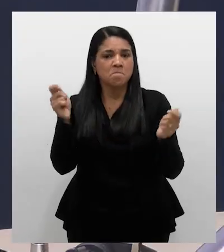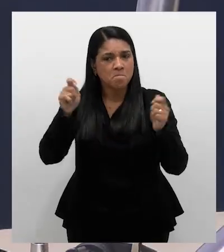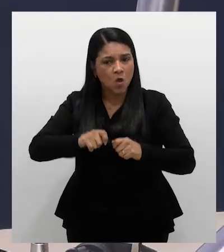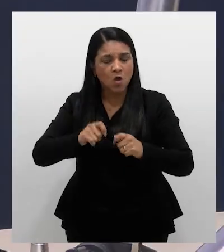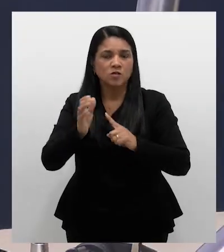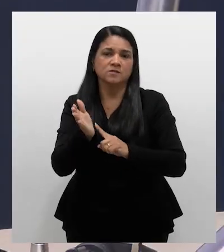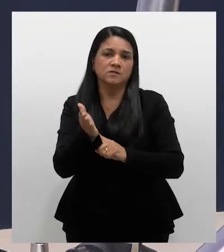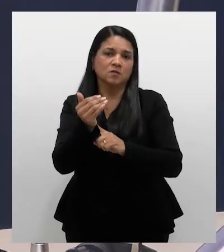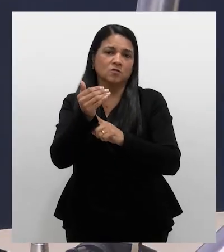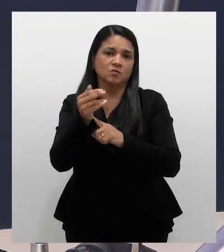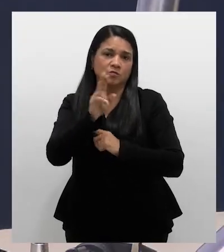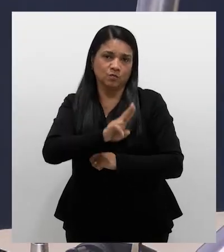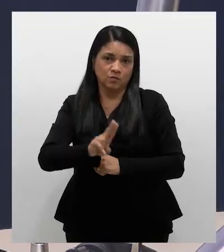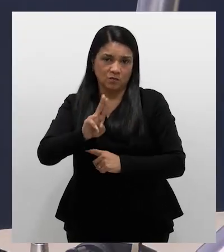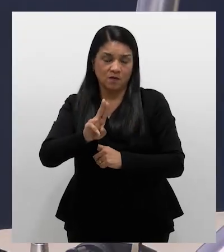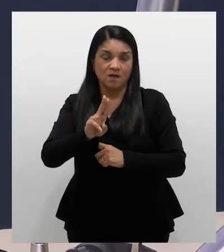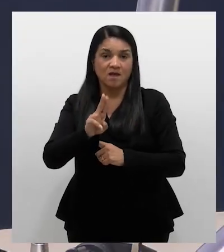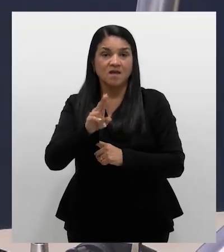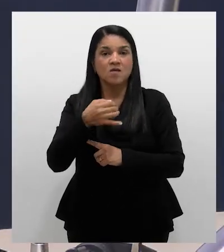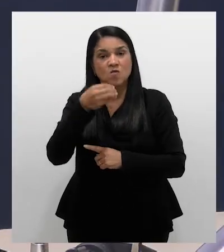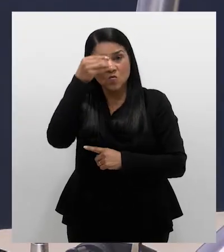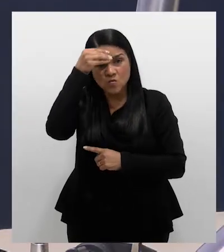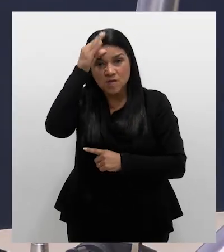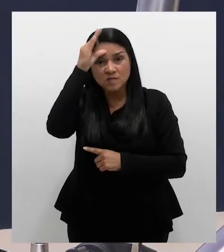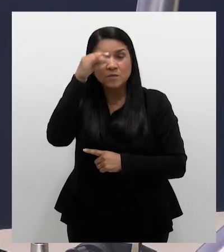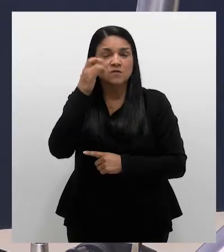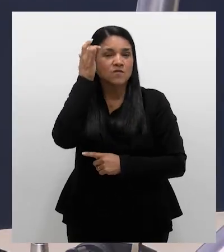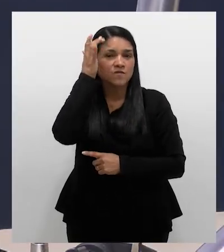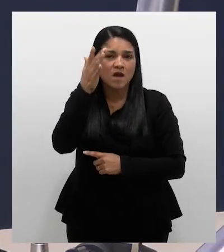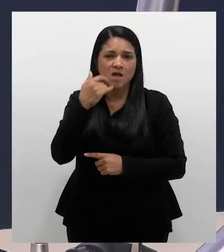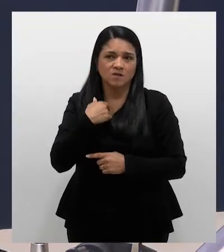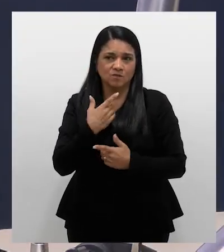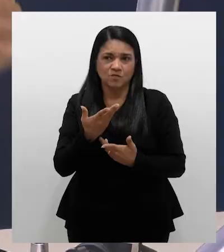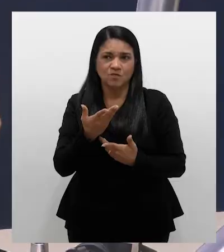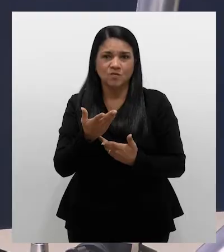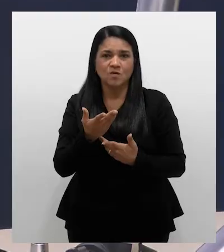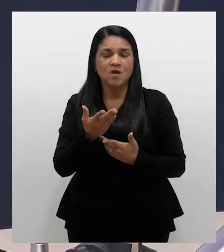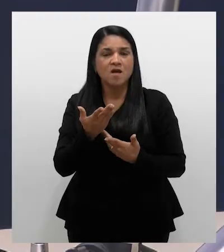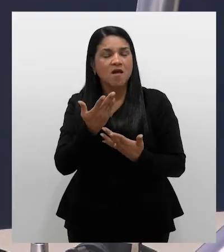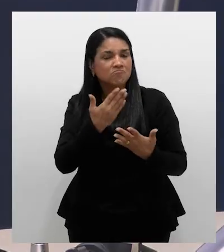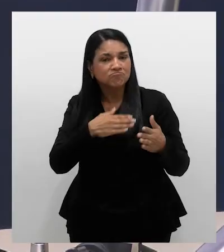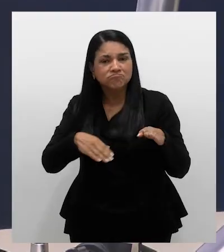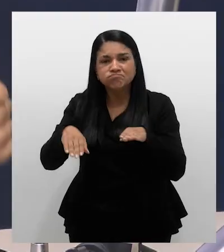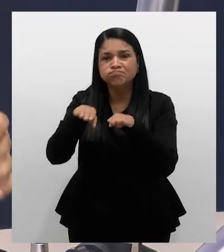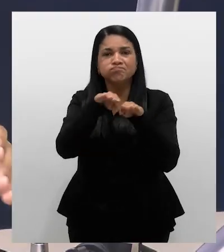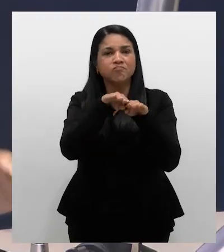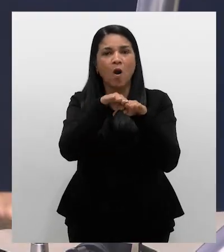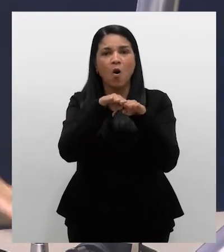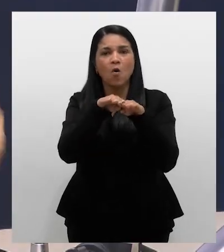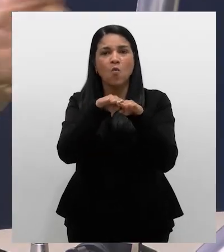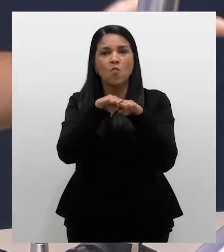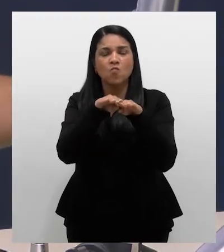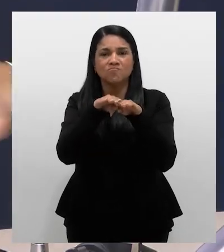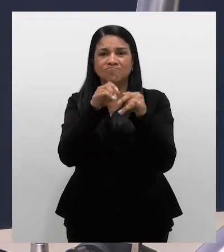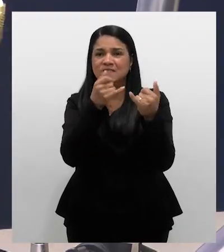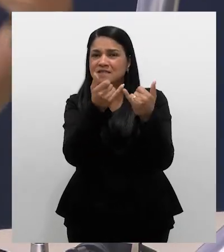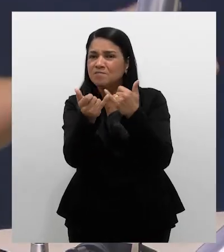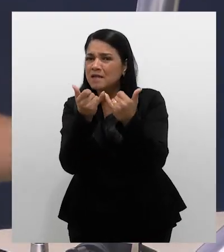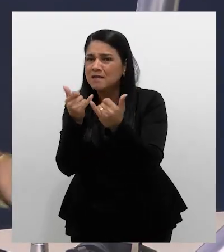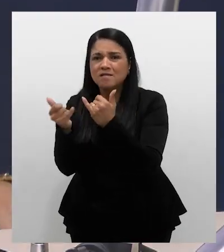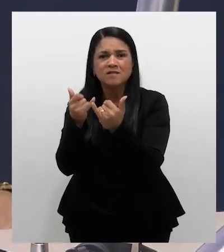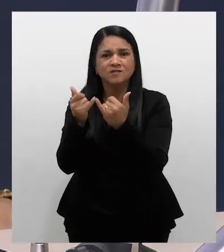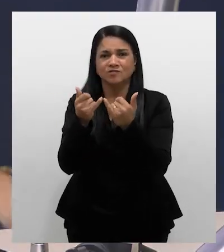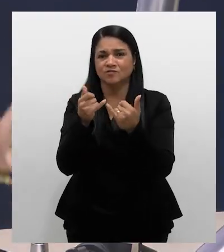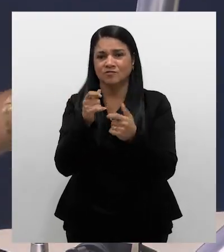dia. Então, esse conhecimento bem prático, né? Sem, compre meu curso, nada. Falando de igual para igual. Eu sou igual, é semelhante